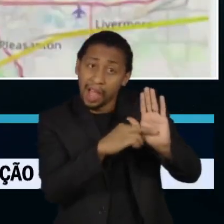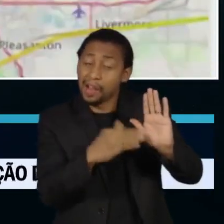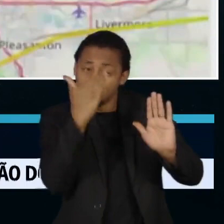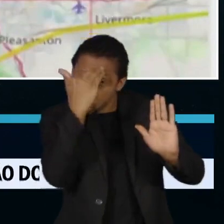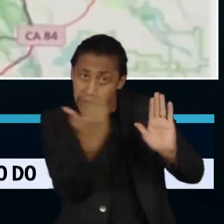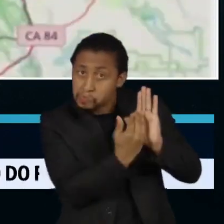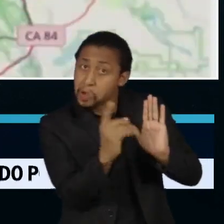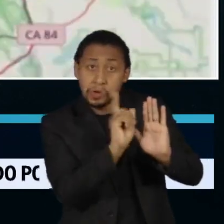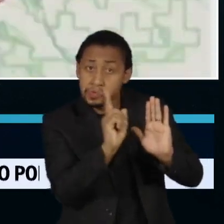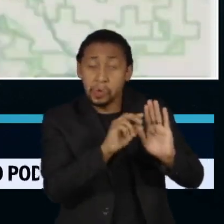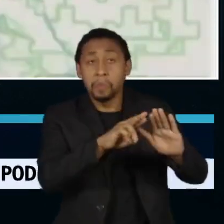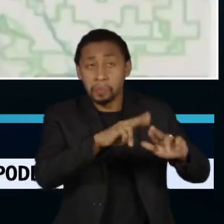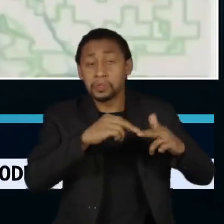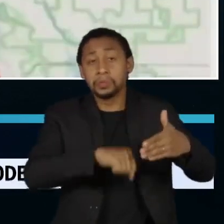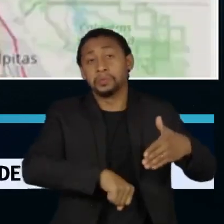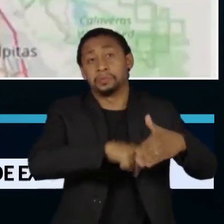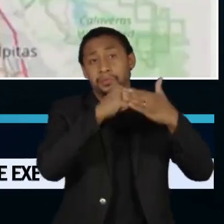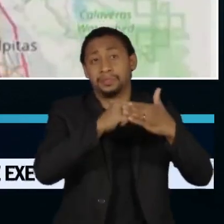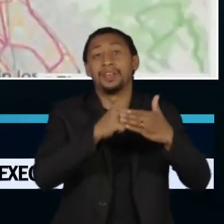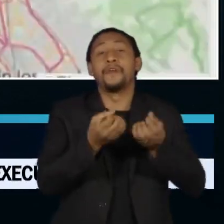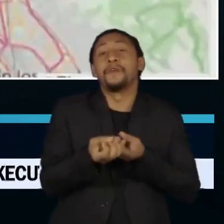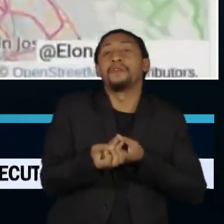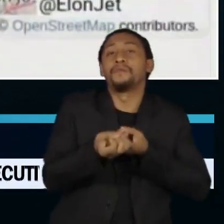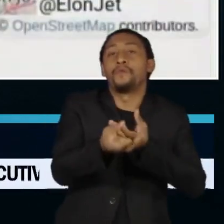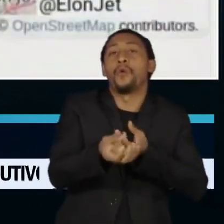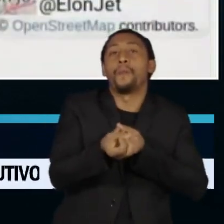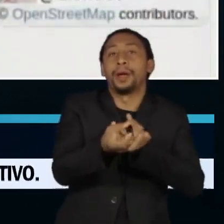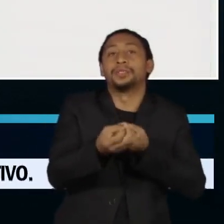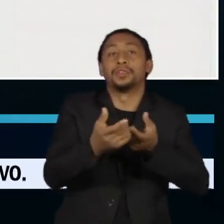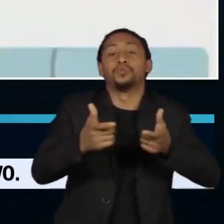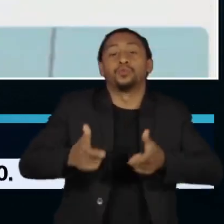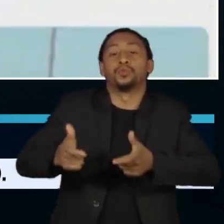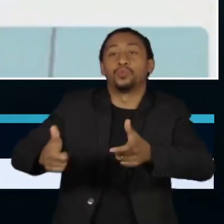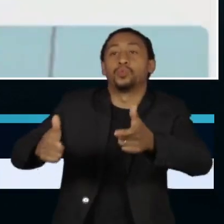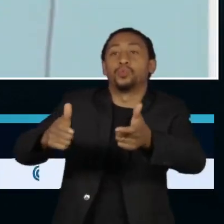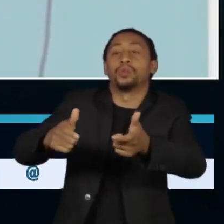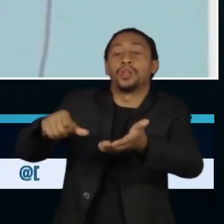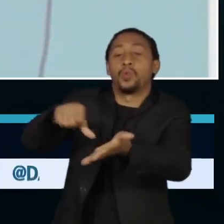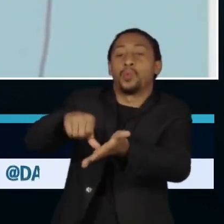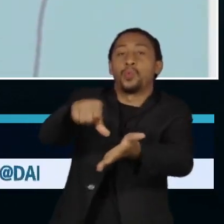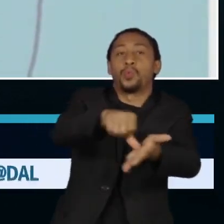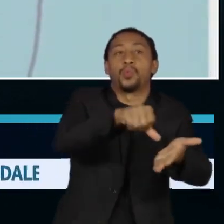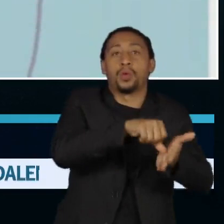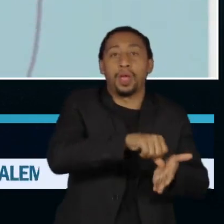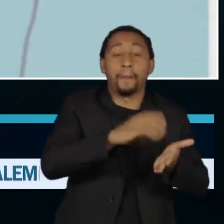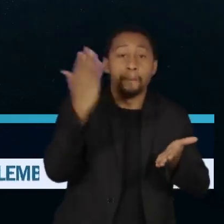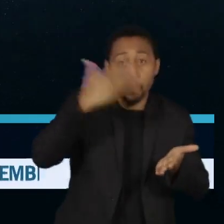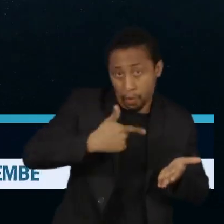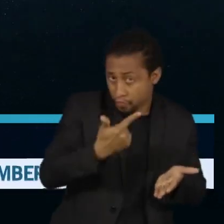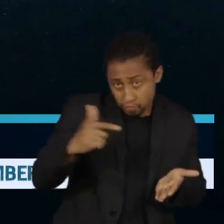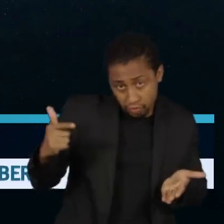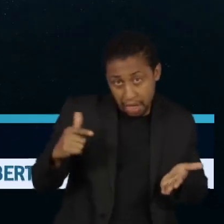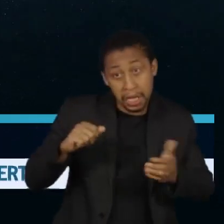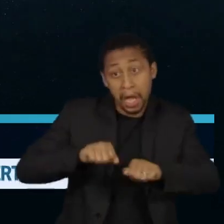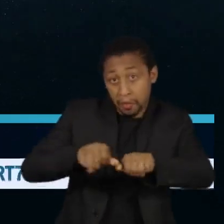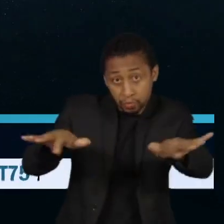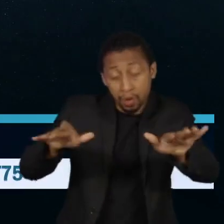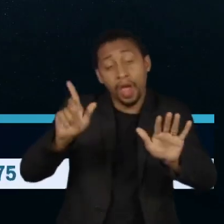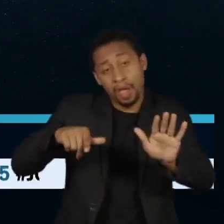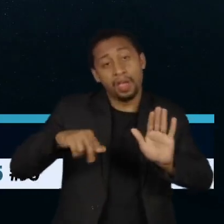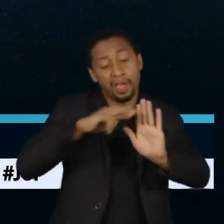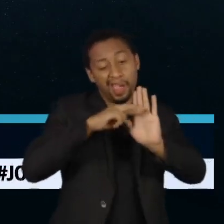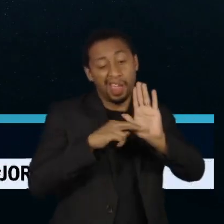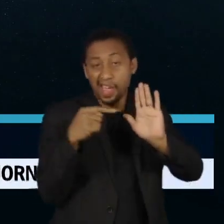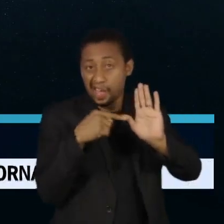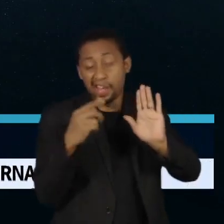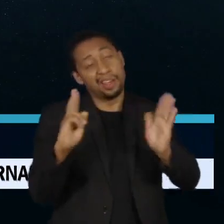recentemente sobre o compartilhamento de informações de localização sem apresentar evidências o jornalistas